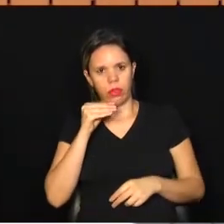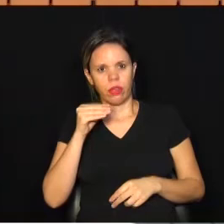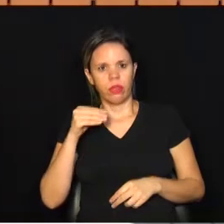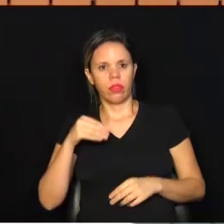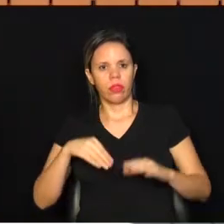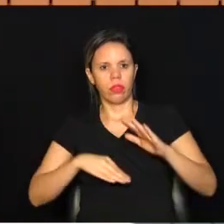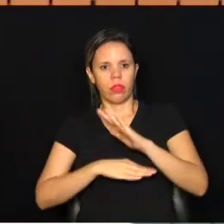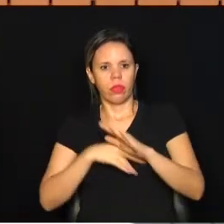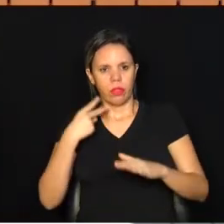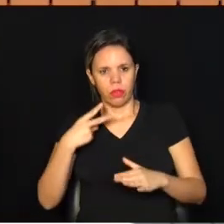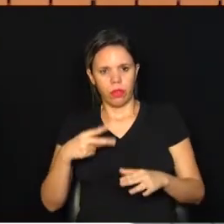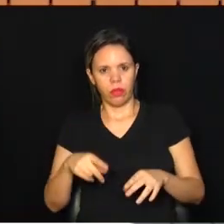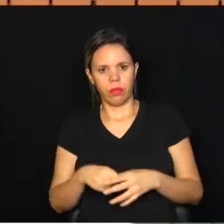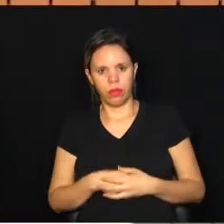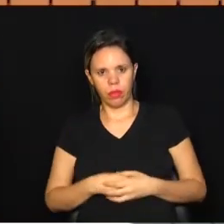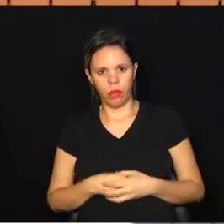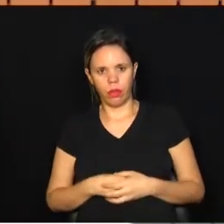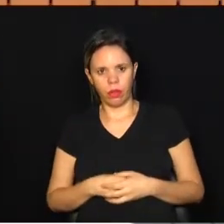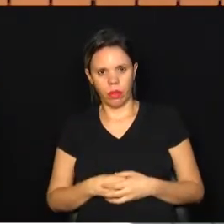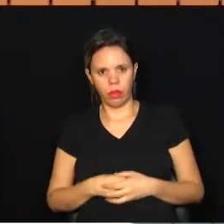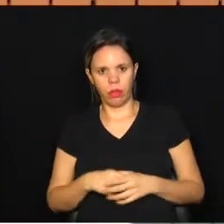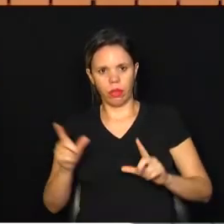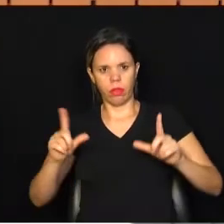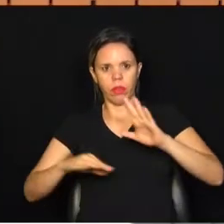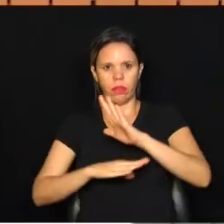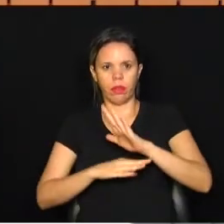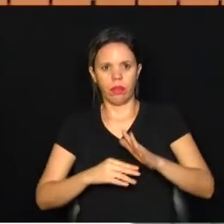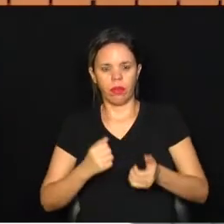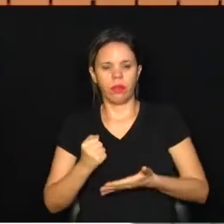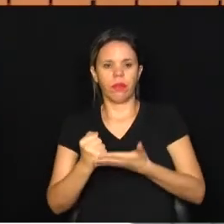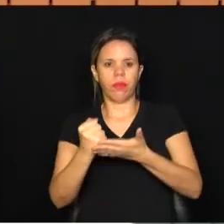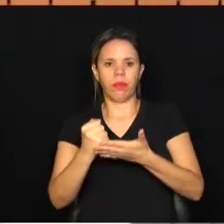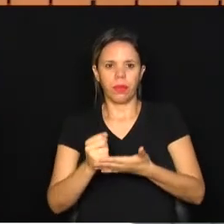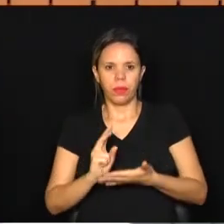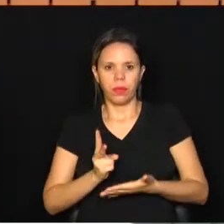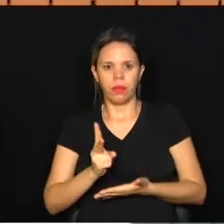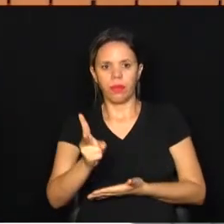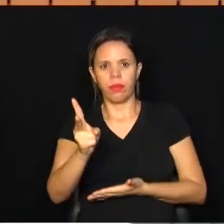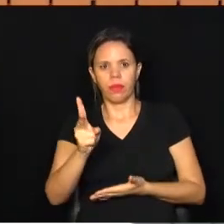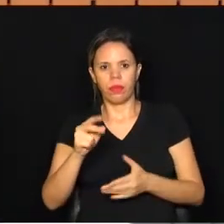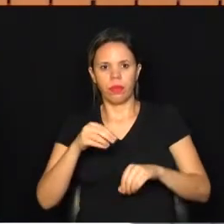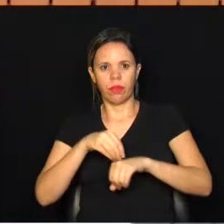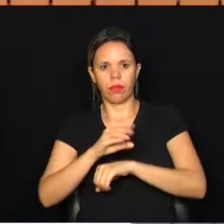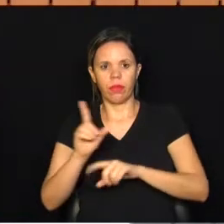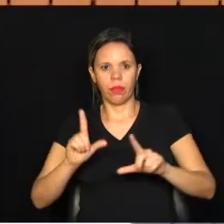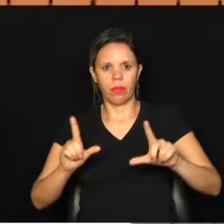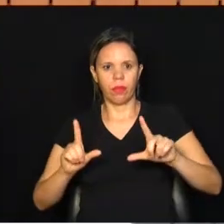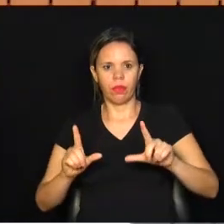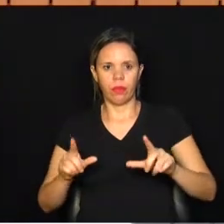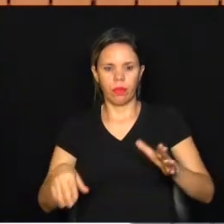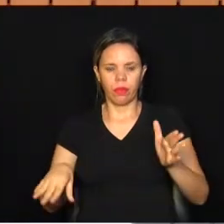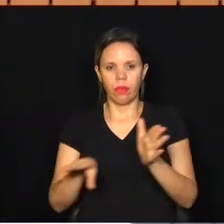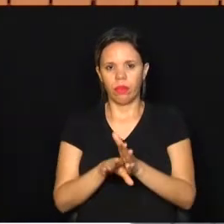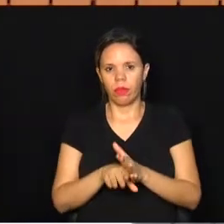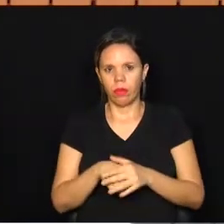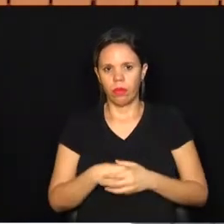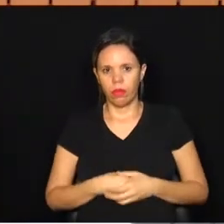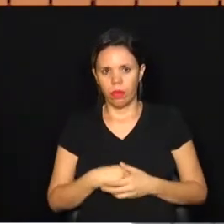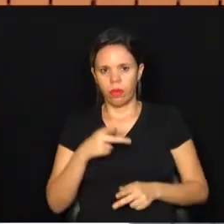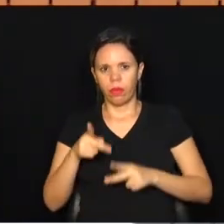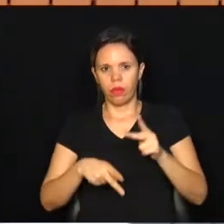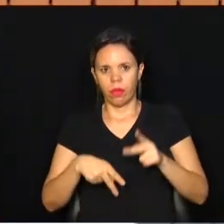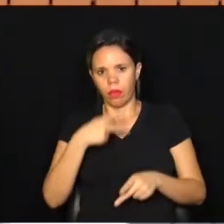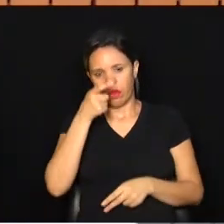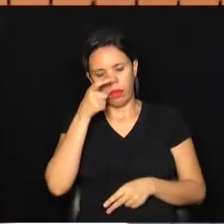Campinas, aqui a TV Câmara, que nos ajuda a fazer essa transmissão e chegar para mais gente, né,